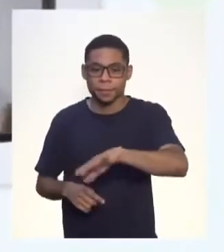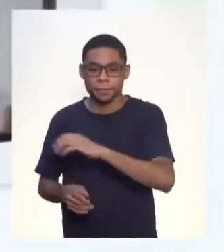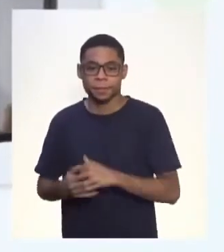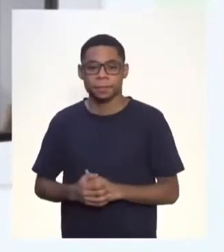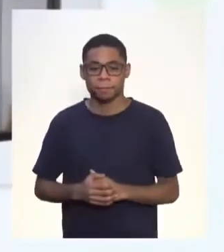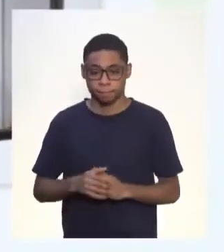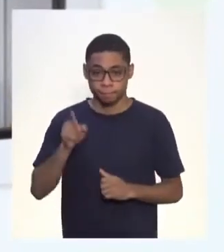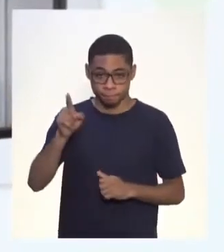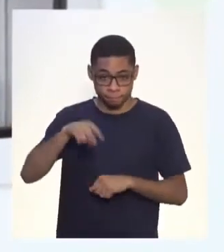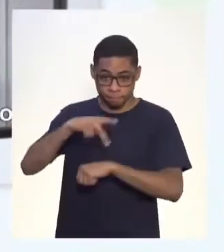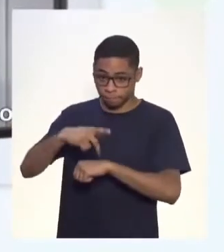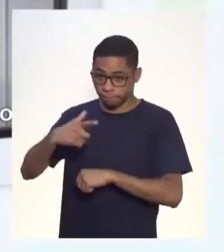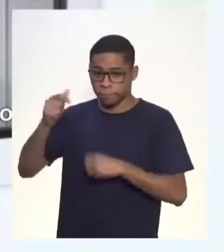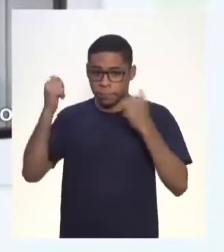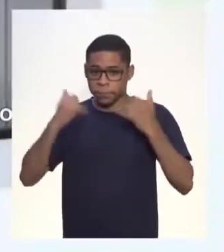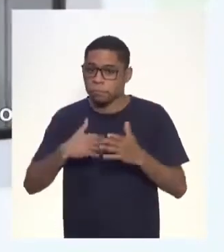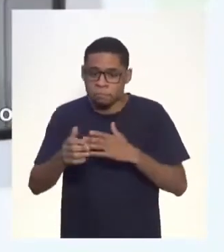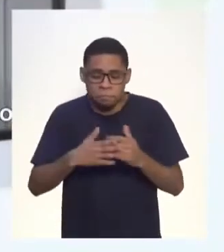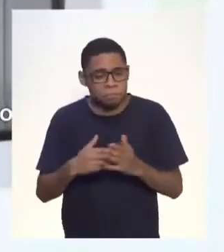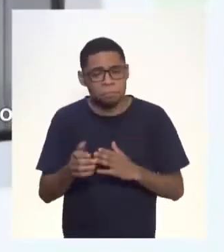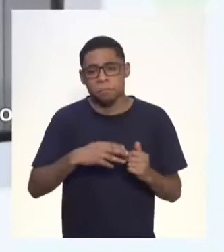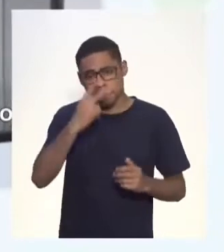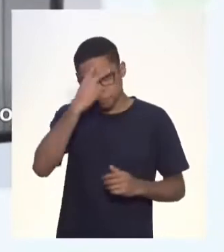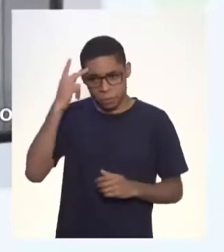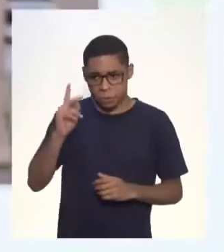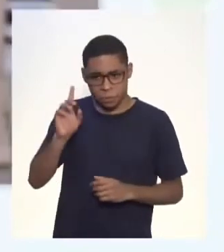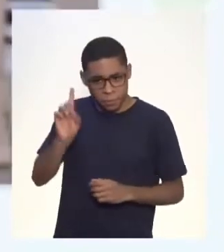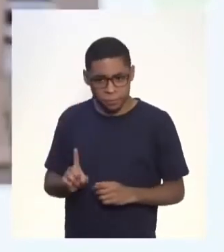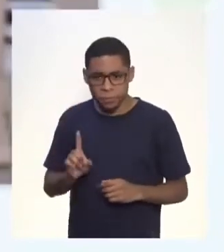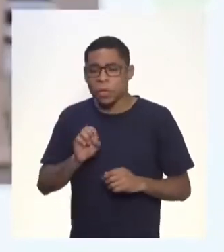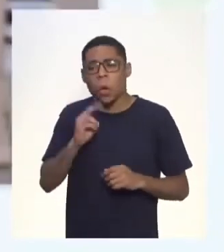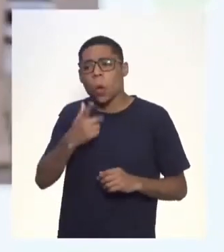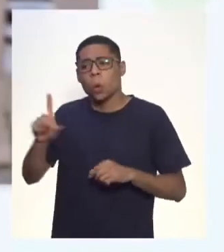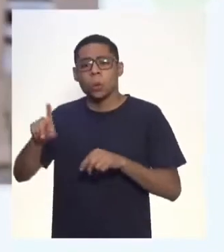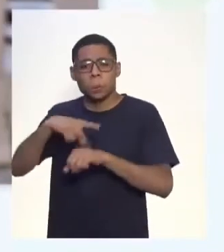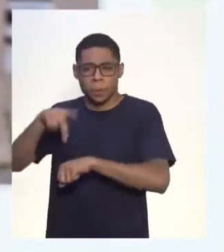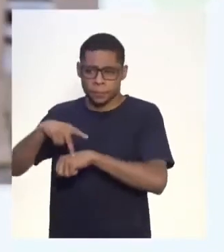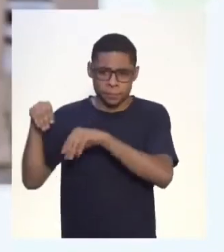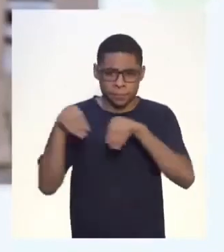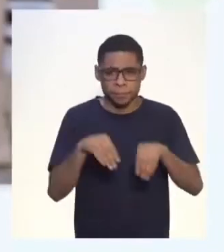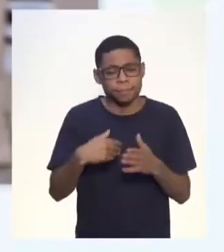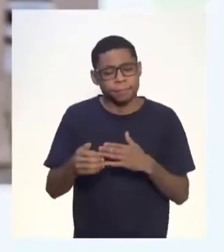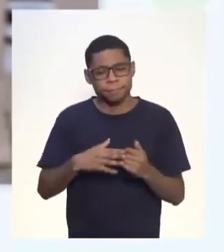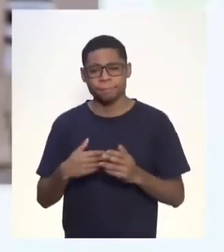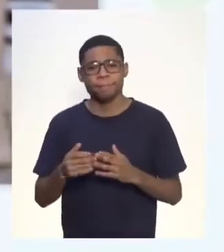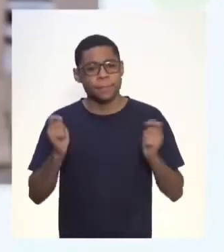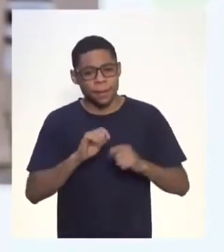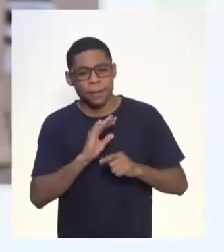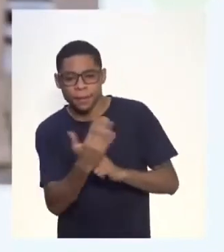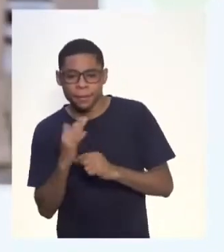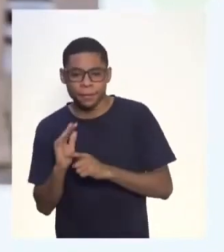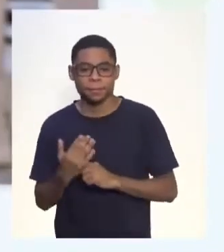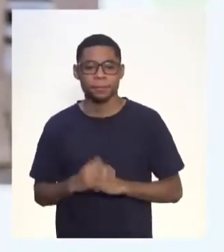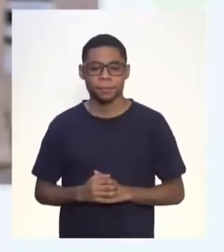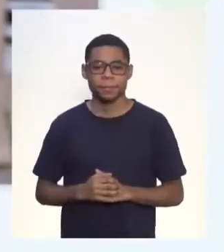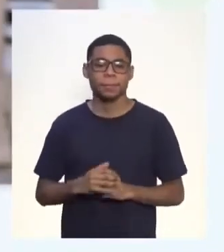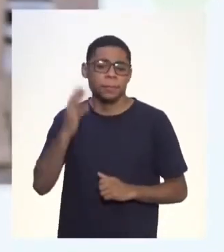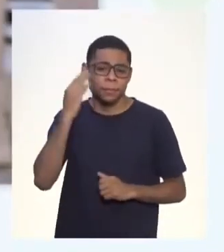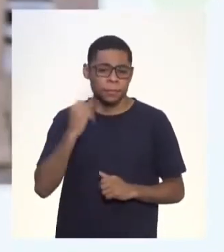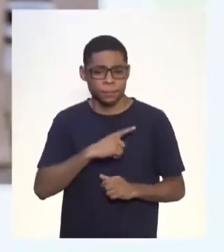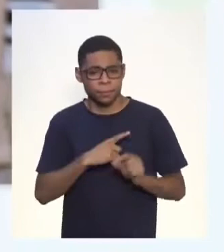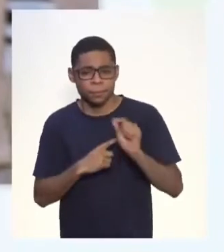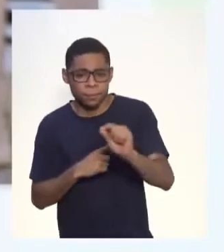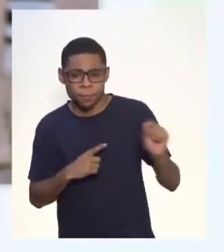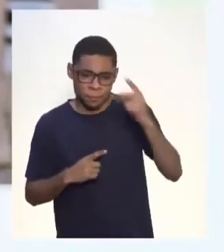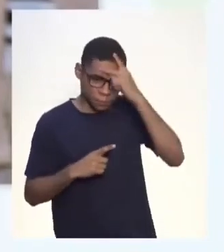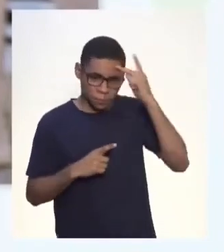de seas discapacitada o no, yo tengo mis sueños y puedo lograrlo. Es un ejemplo para aquellas personas que también tienen esta capacidad